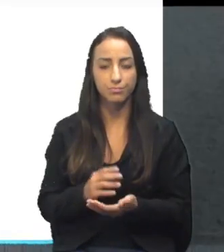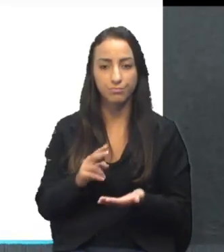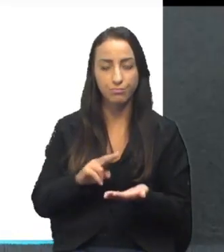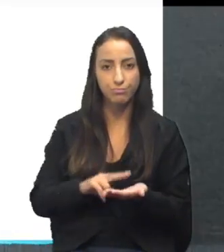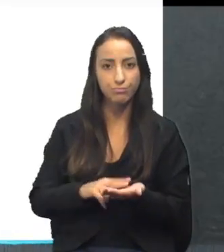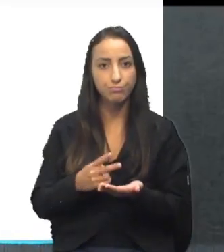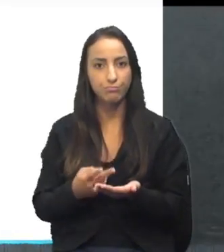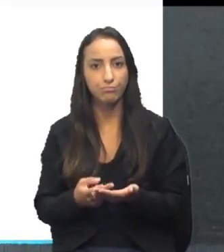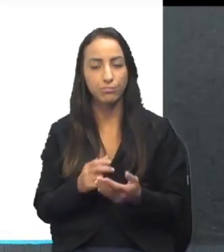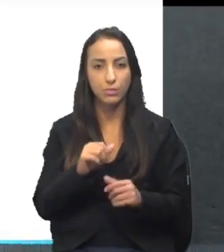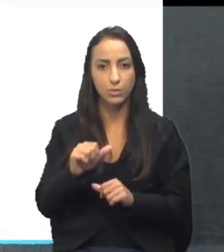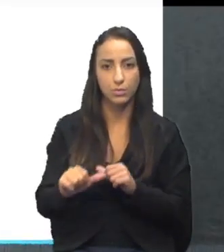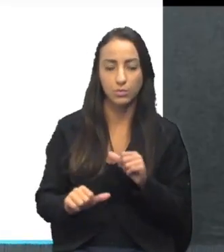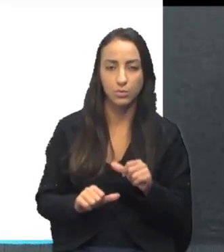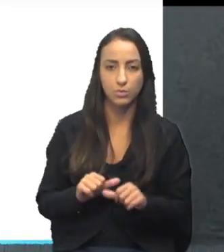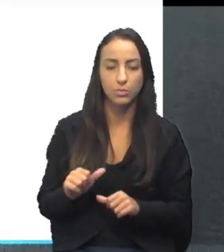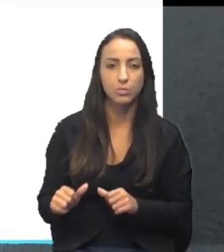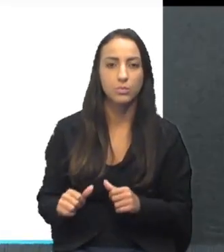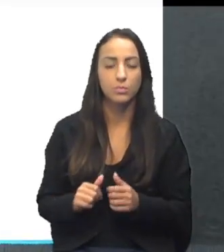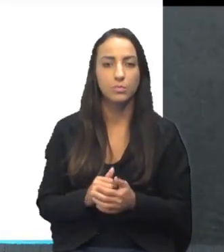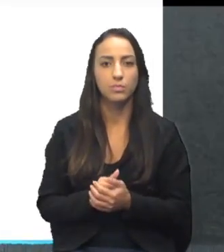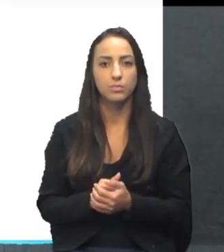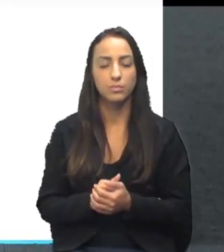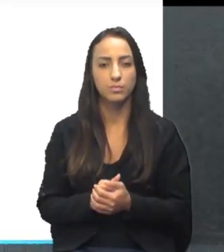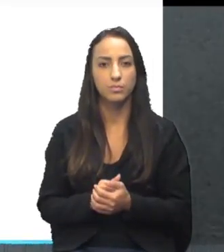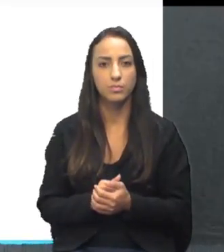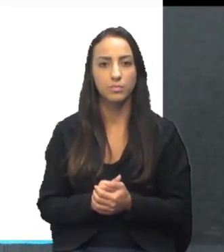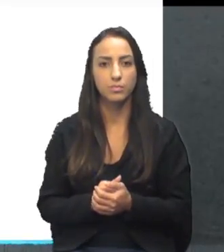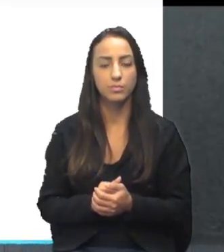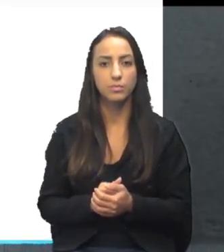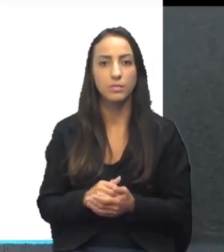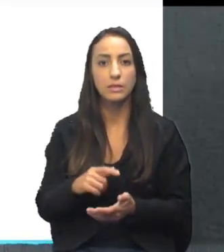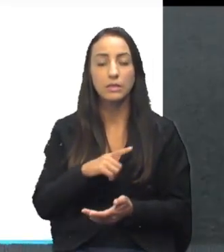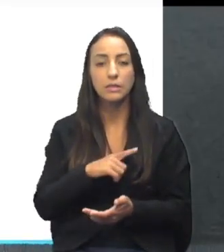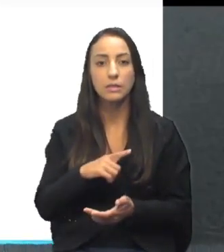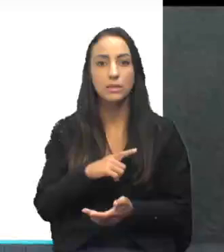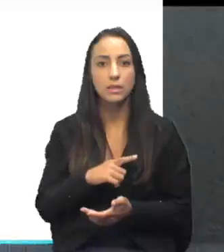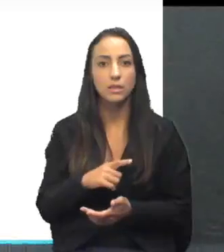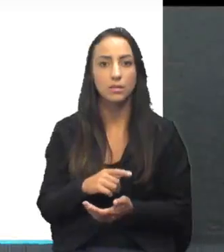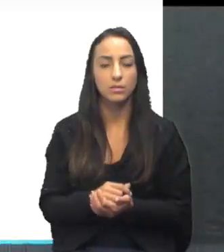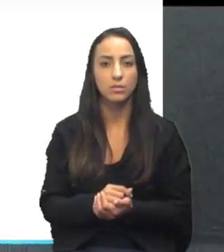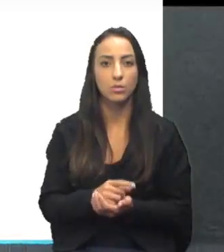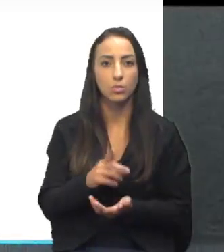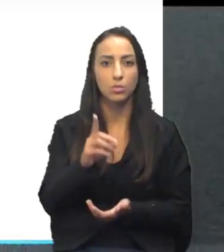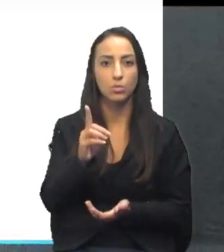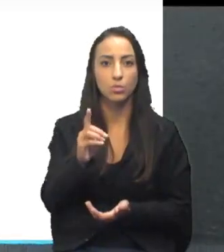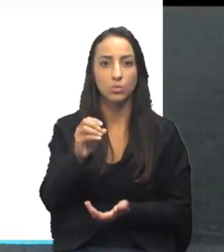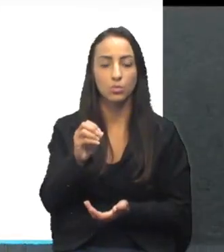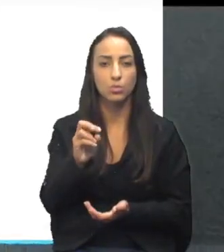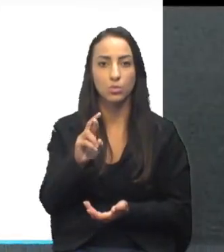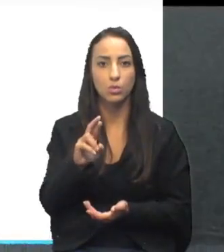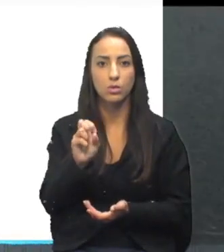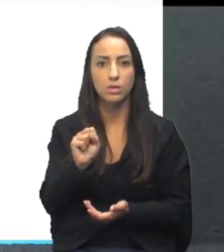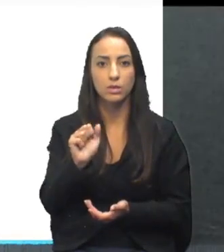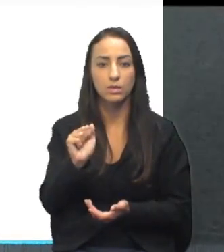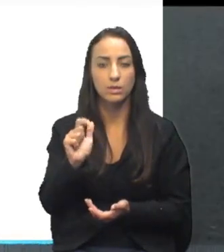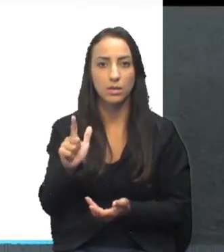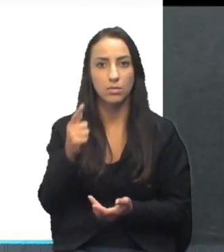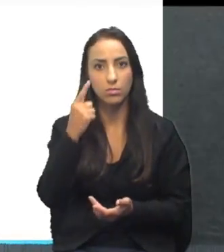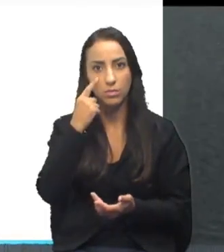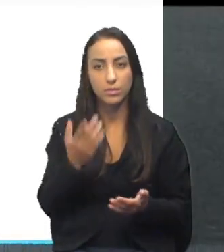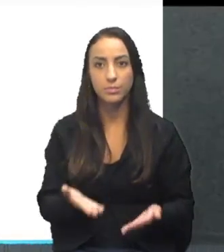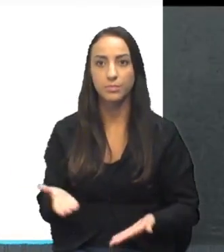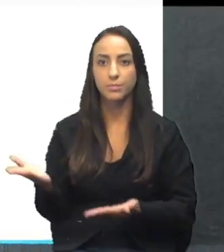de decúbito, dentre essas mudanças de posição, temos o decúbito dorsal, ou que nós também chamamos